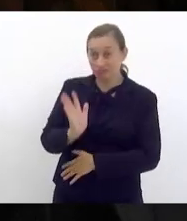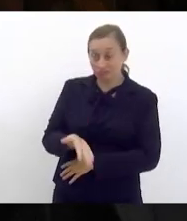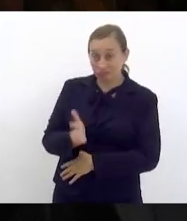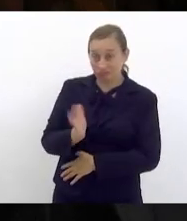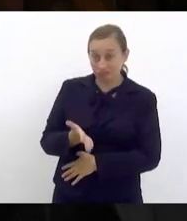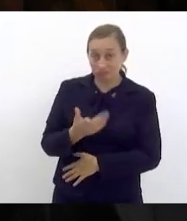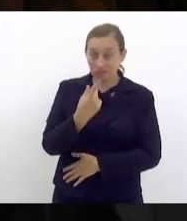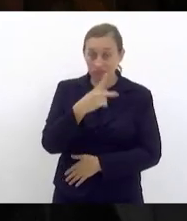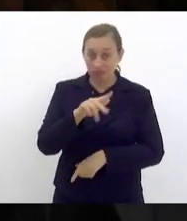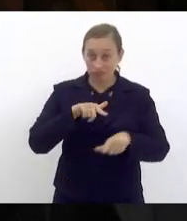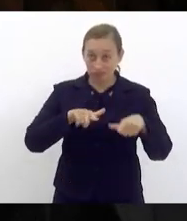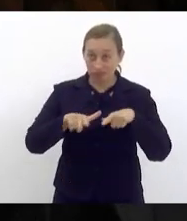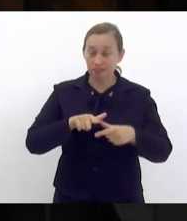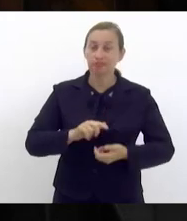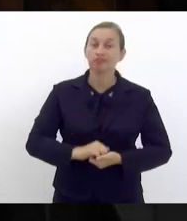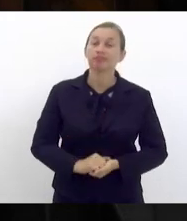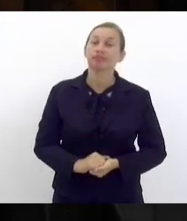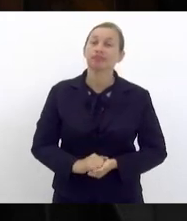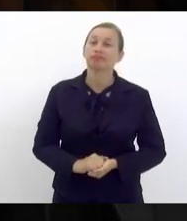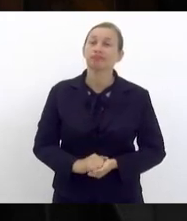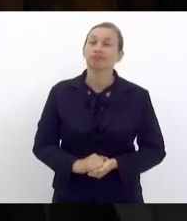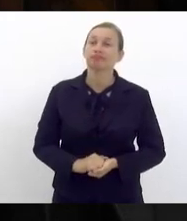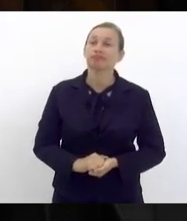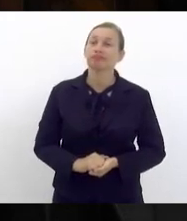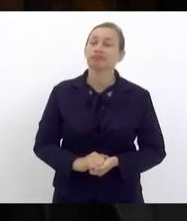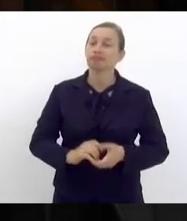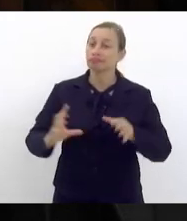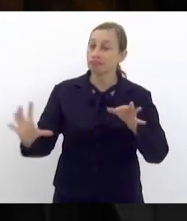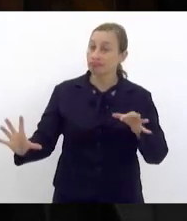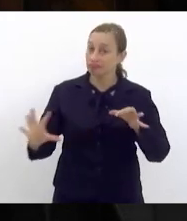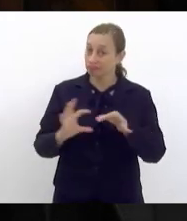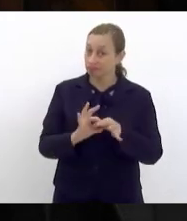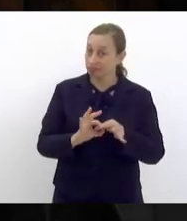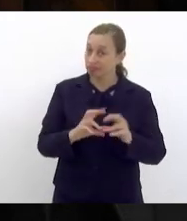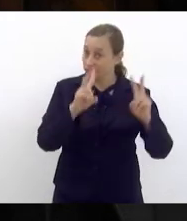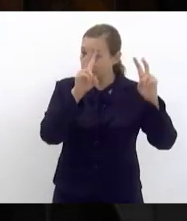sua atuação. Associado a isso,